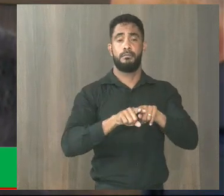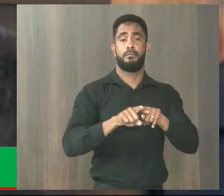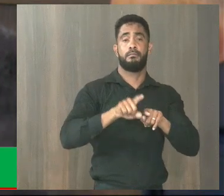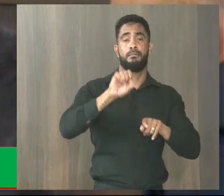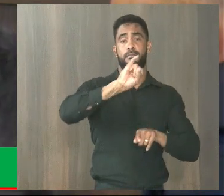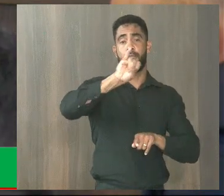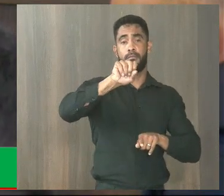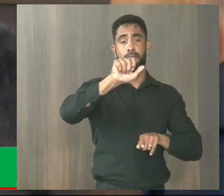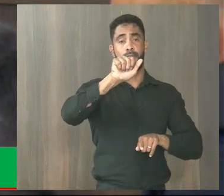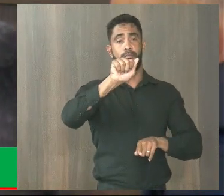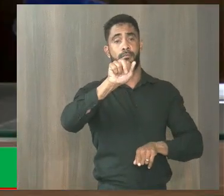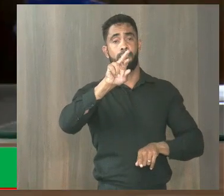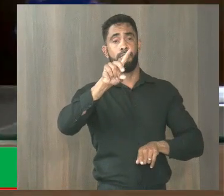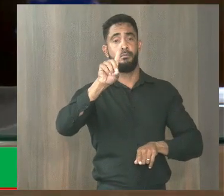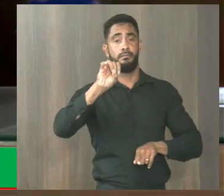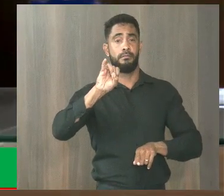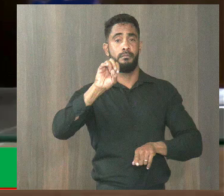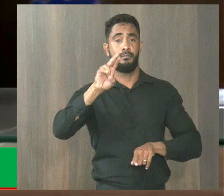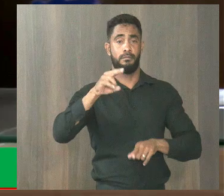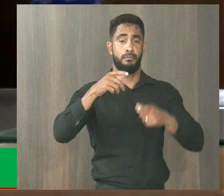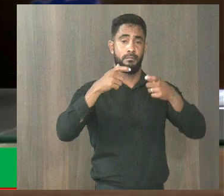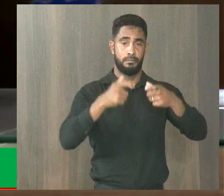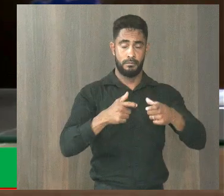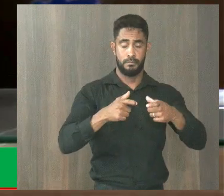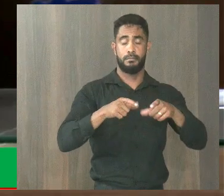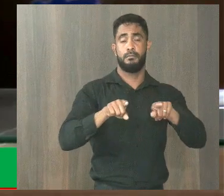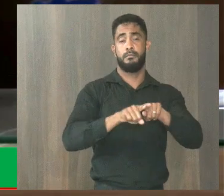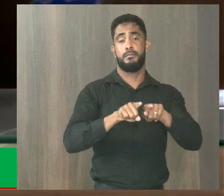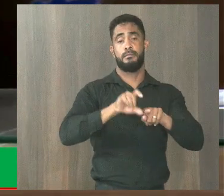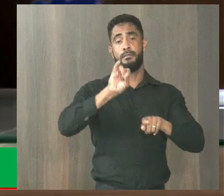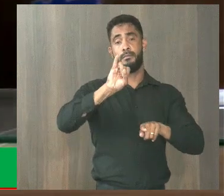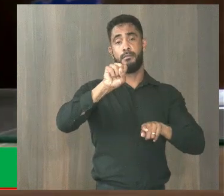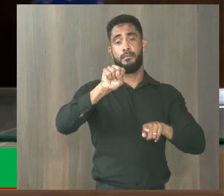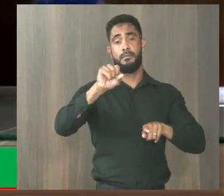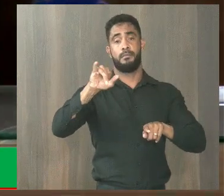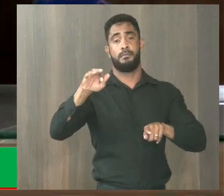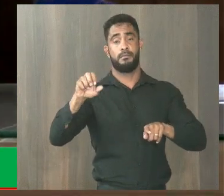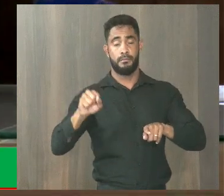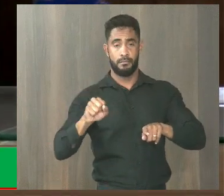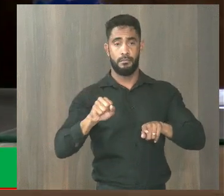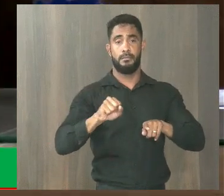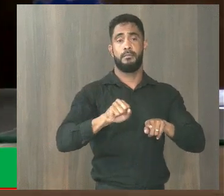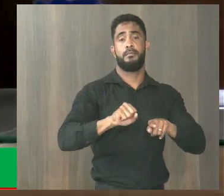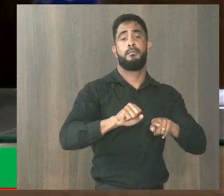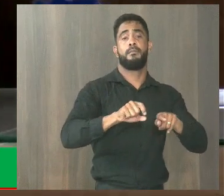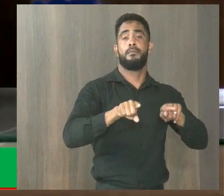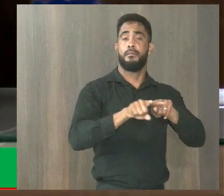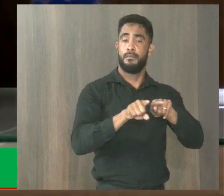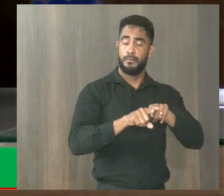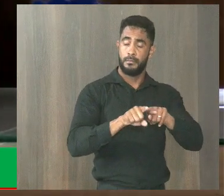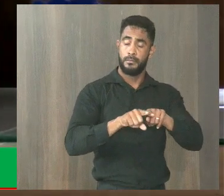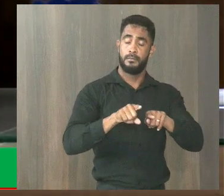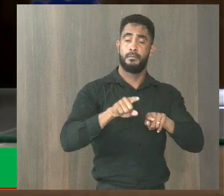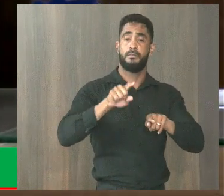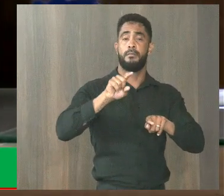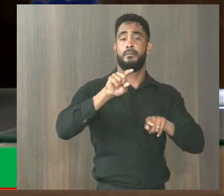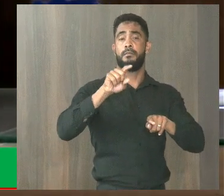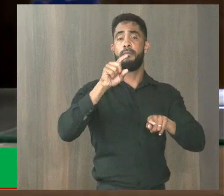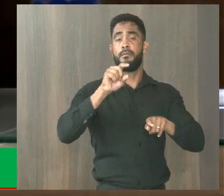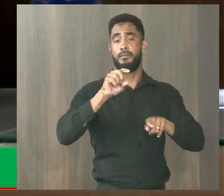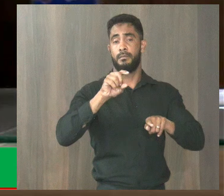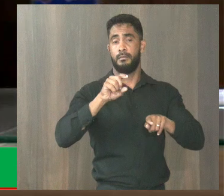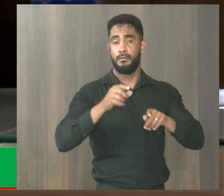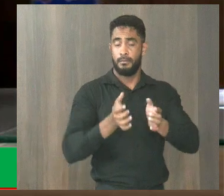Imperial. Rua Mateus Gomes Pereira, no bairro Isaías Pereira. Rua Prudêncio Pereira da Silva, no bairro Isaías Pereira.